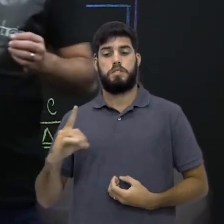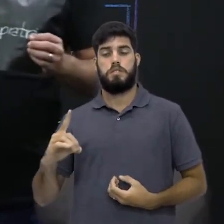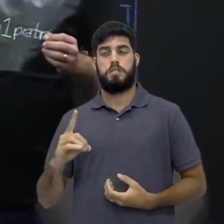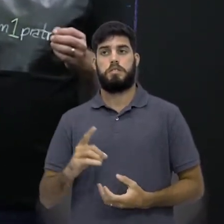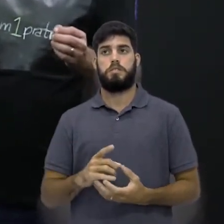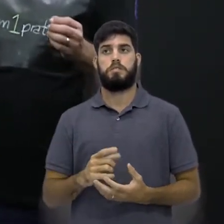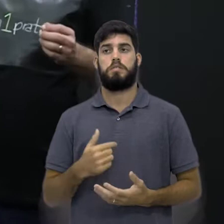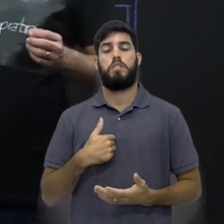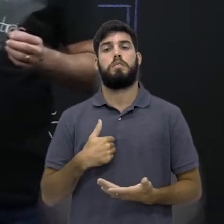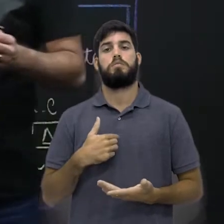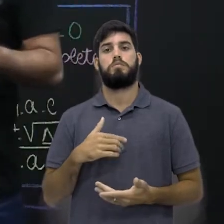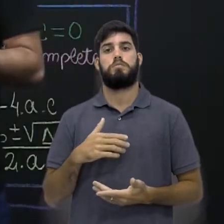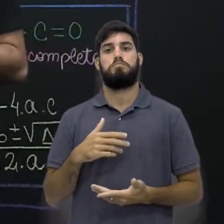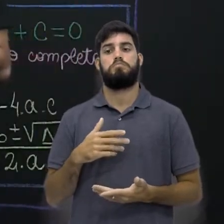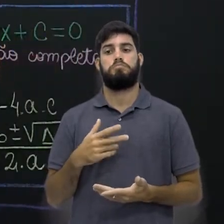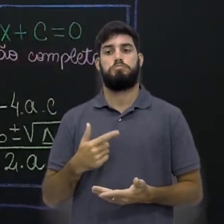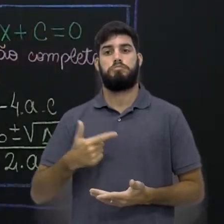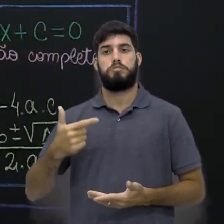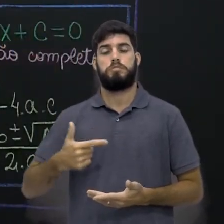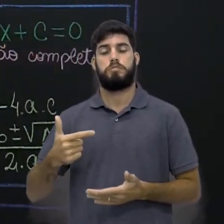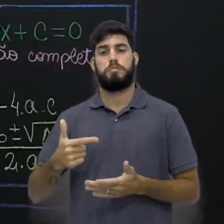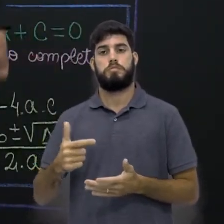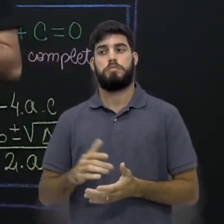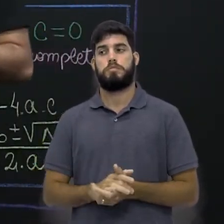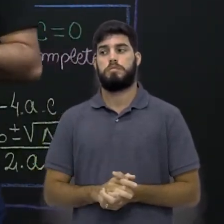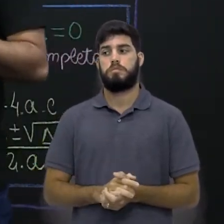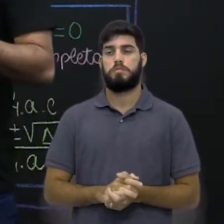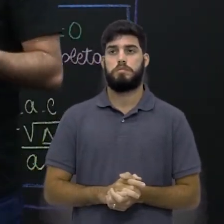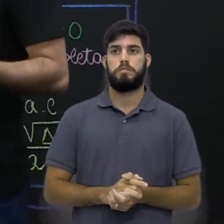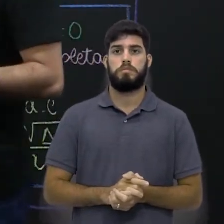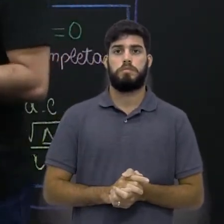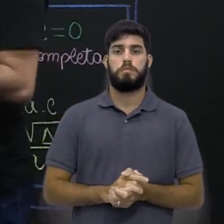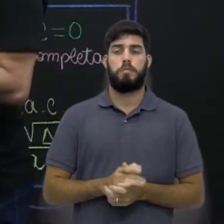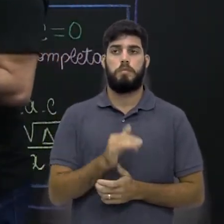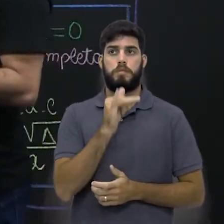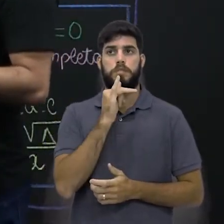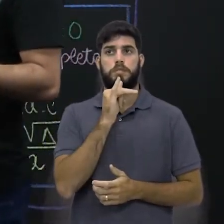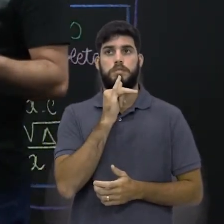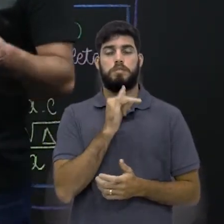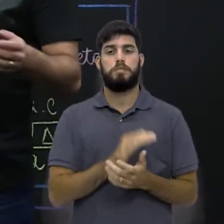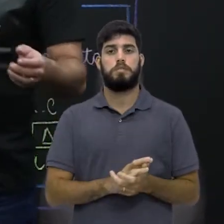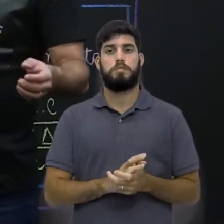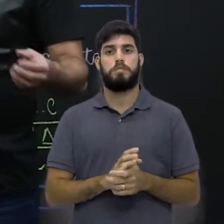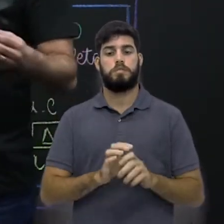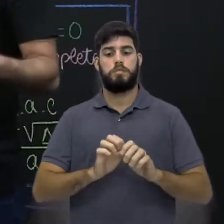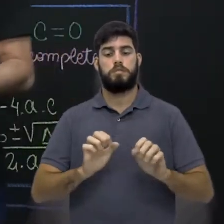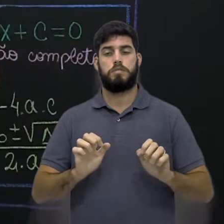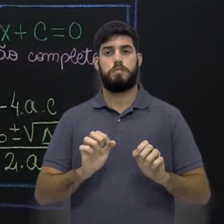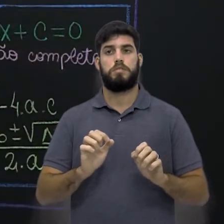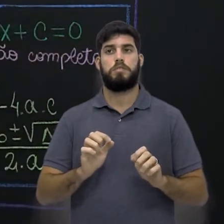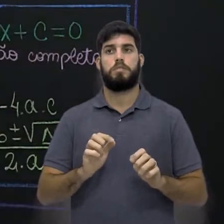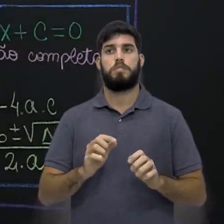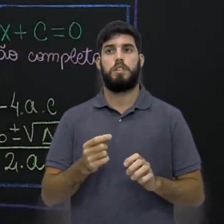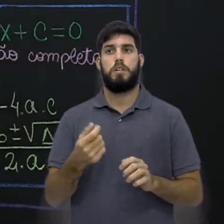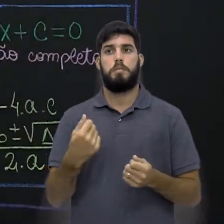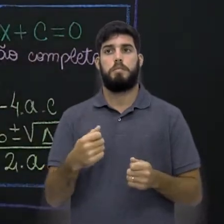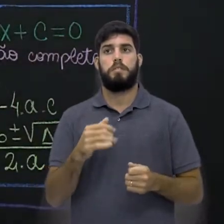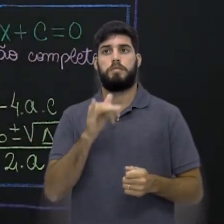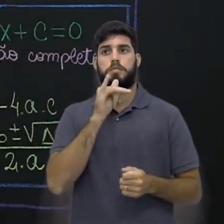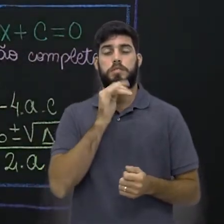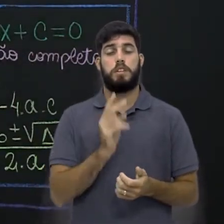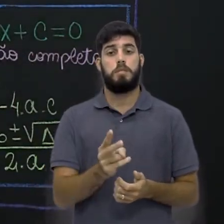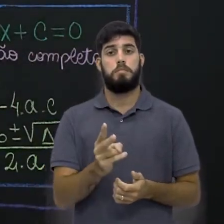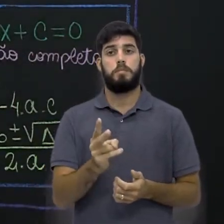nós chamamos de segundo membro. Além disso, uma equação qualquer é dita de segundo grau quando